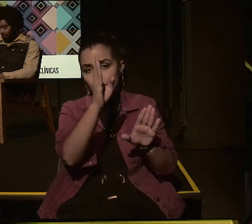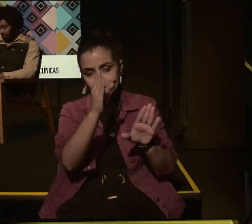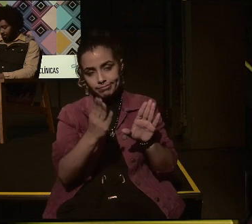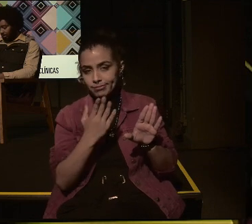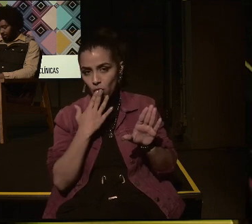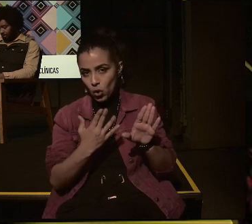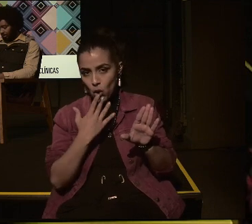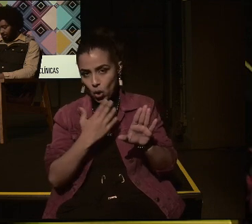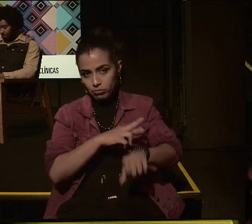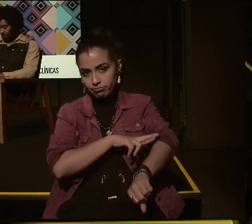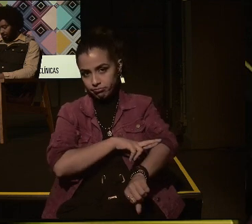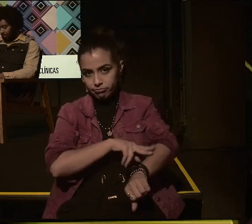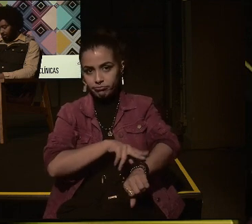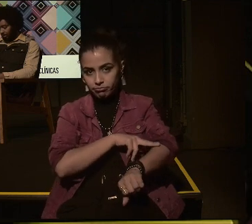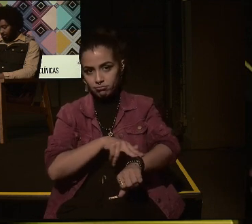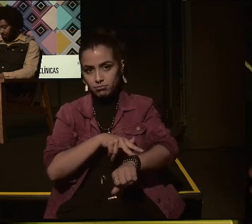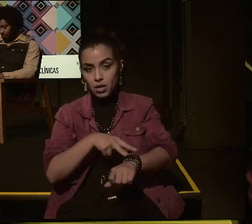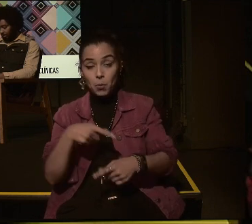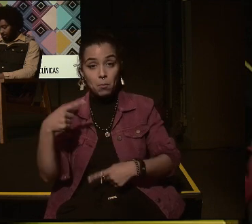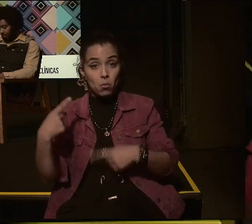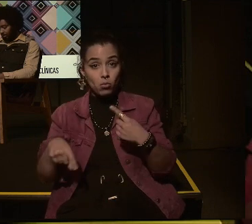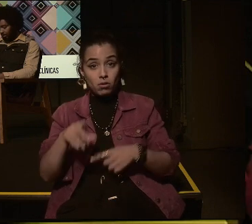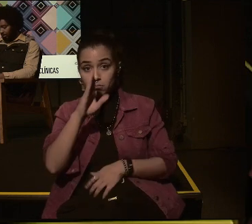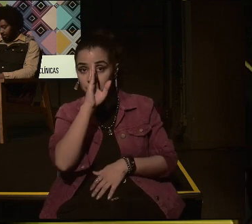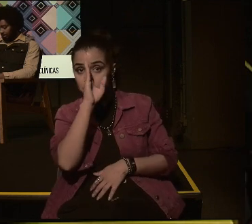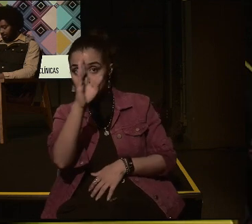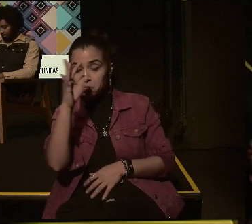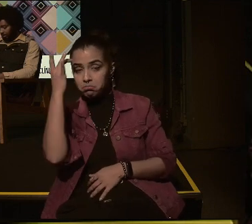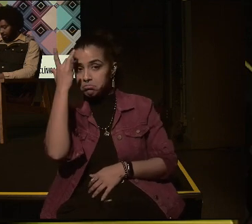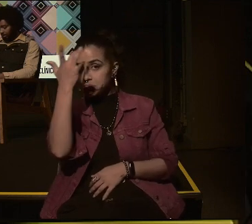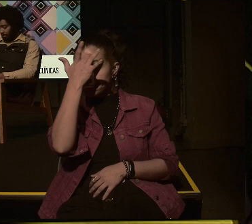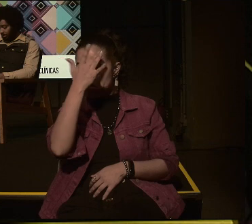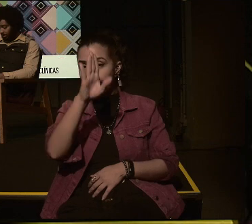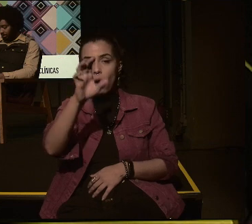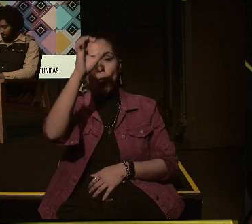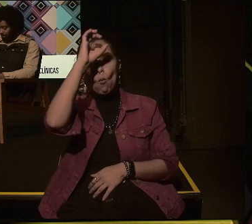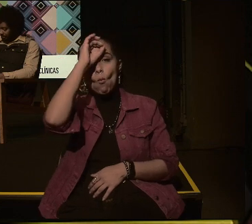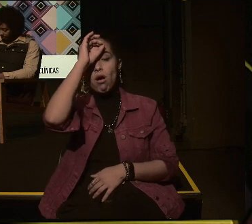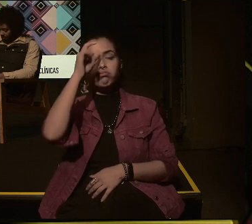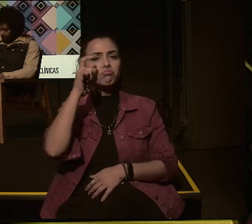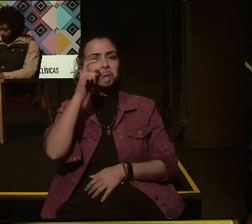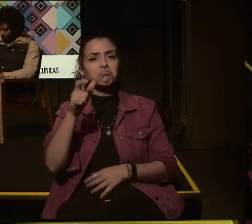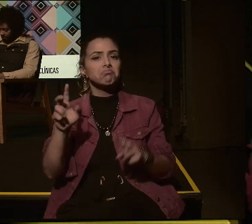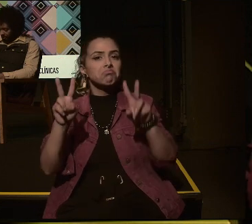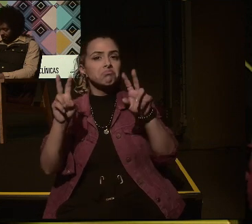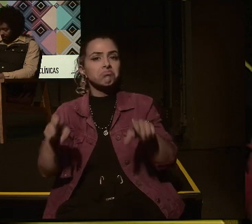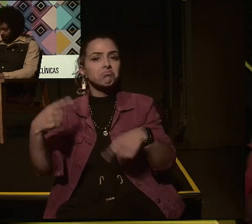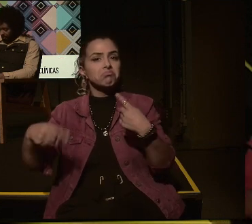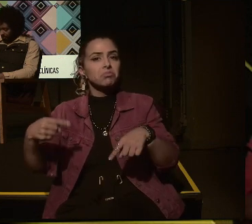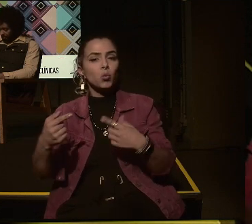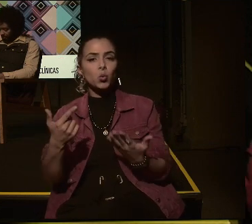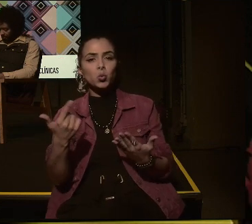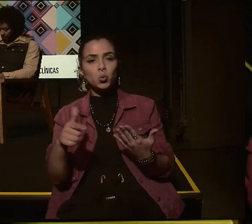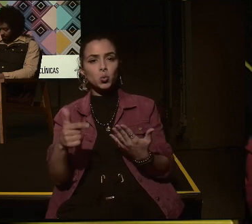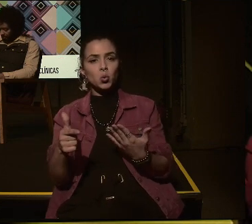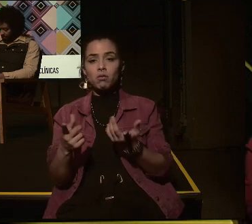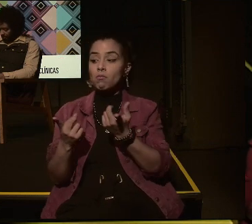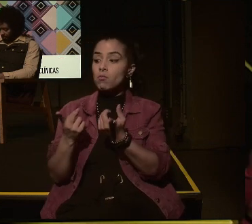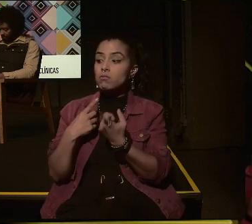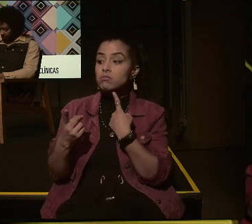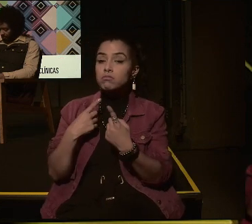A Política Nacional de Saúde Integral da População Negra ser desconhecida, não debatida, e não